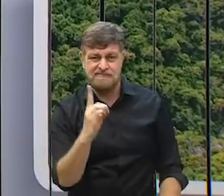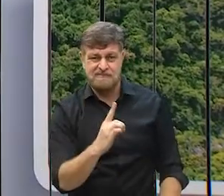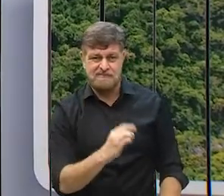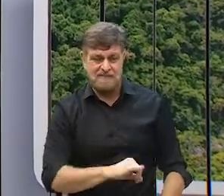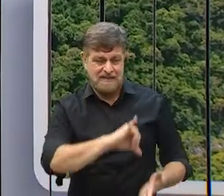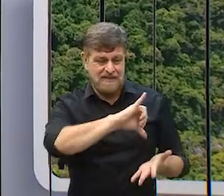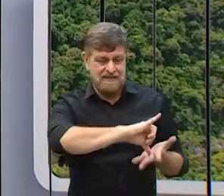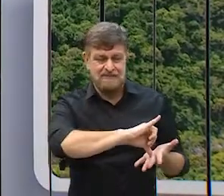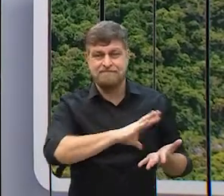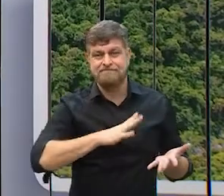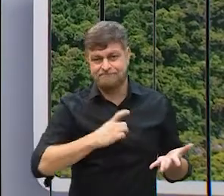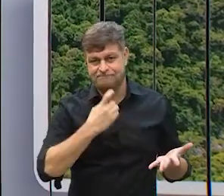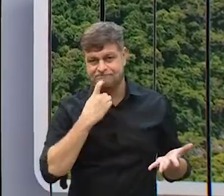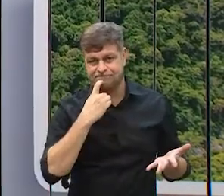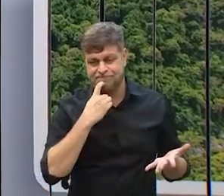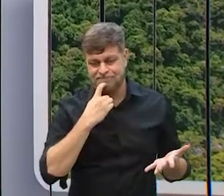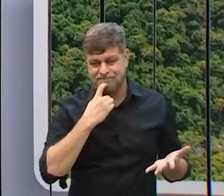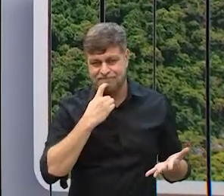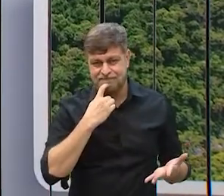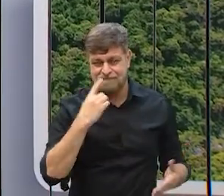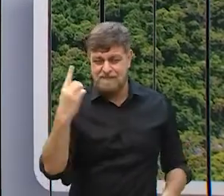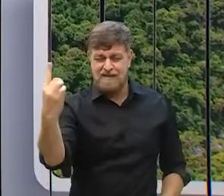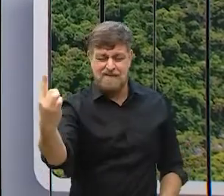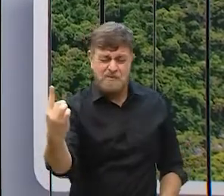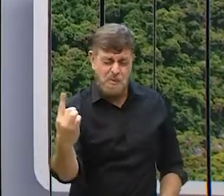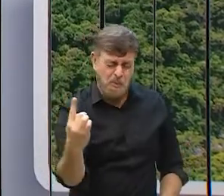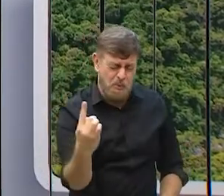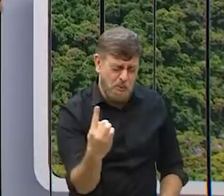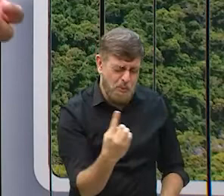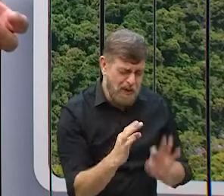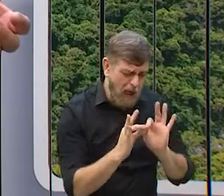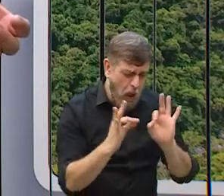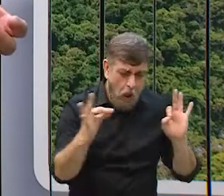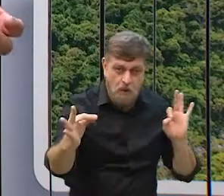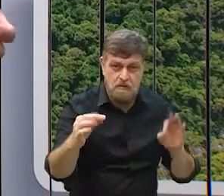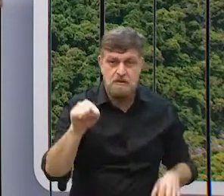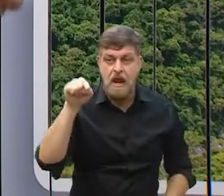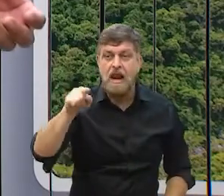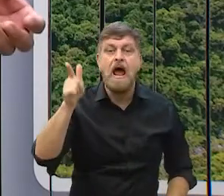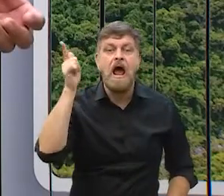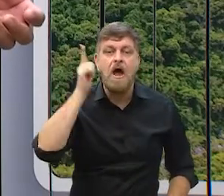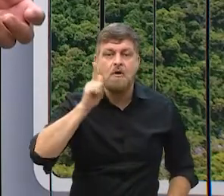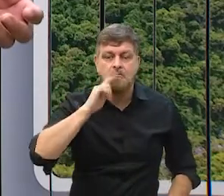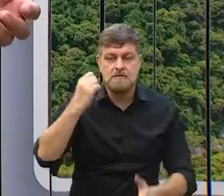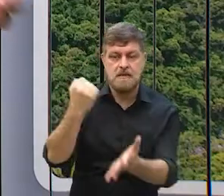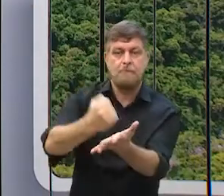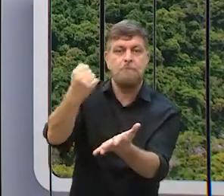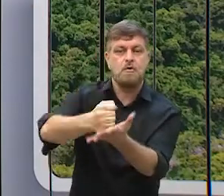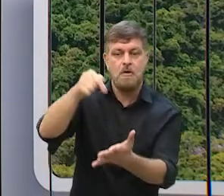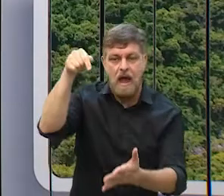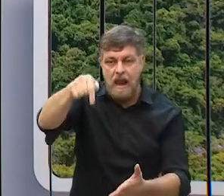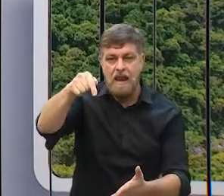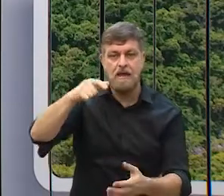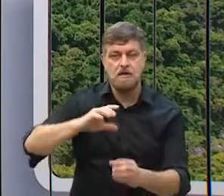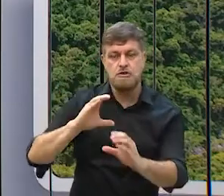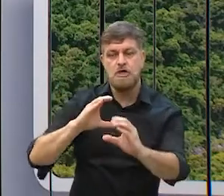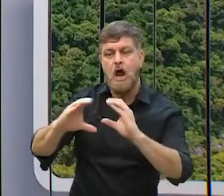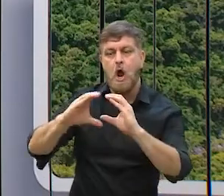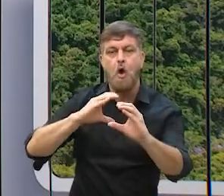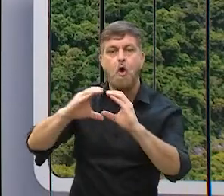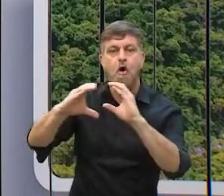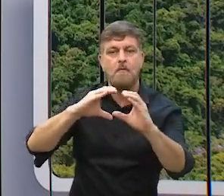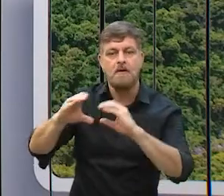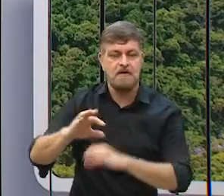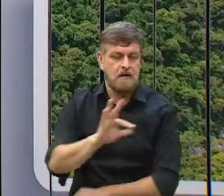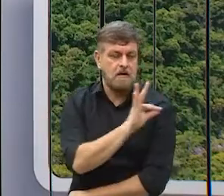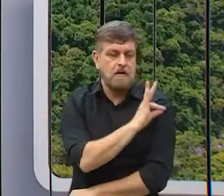na protocolo geral da prefeitura. Tá. Ali me possibilitou fazer protocolo e me comunicar com